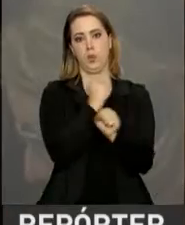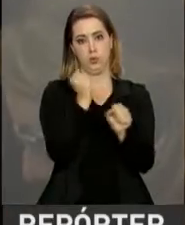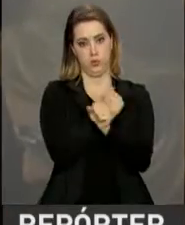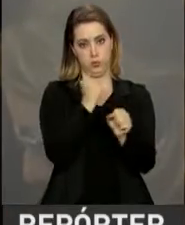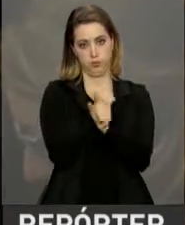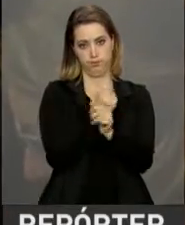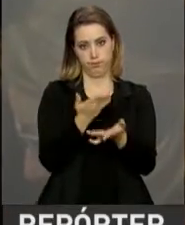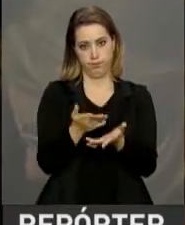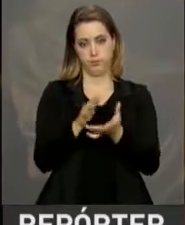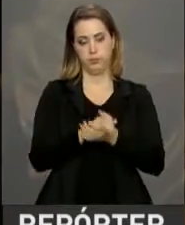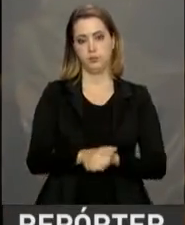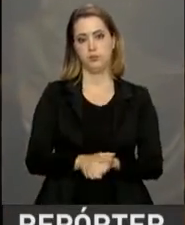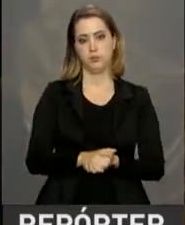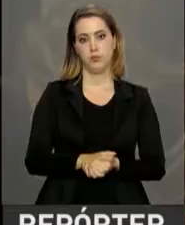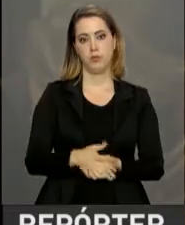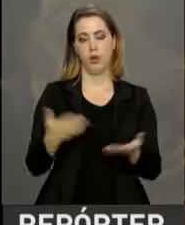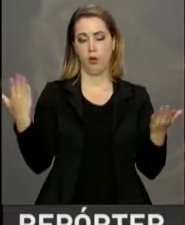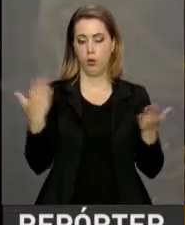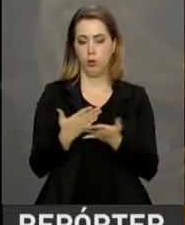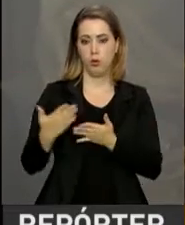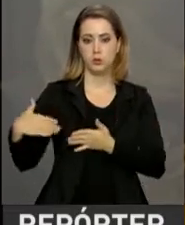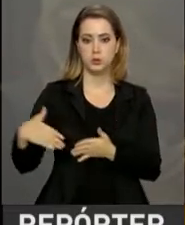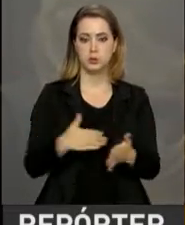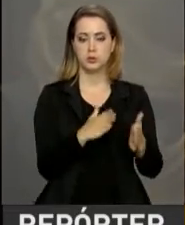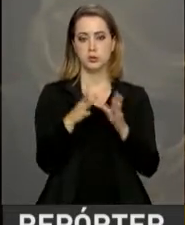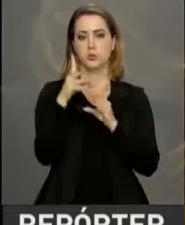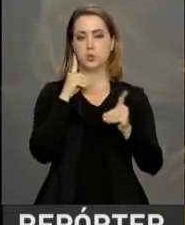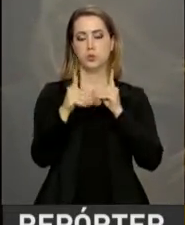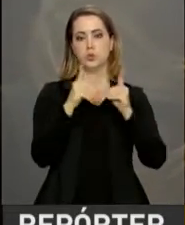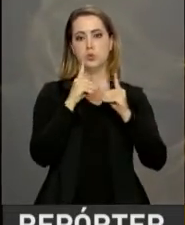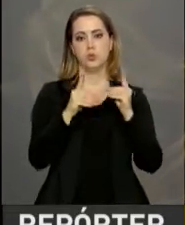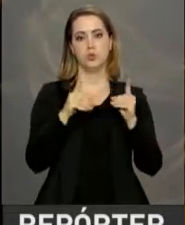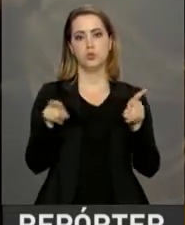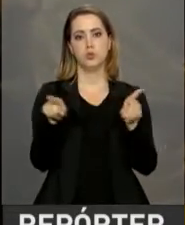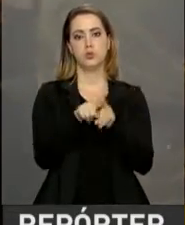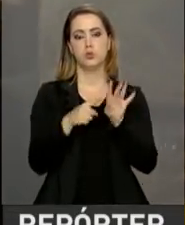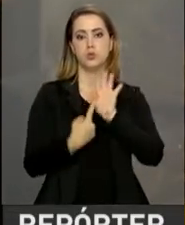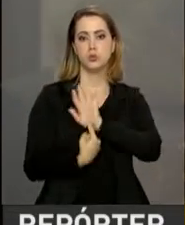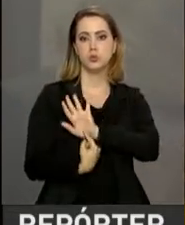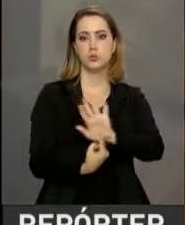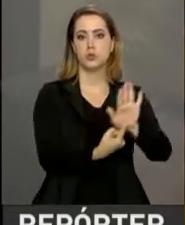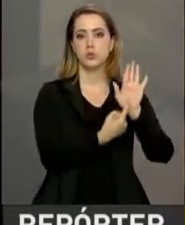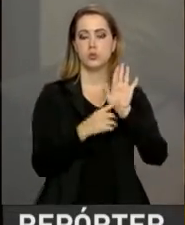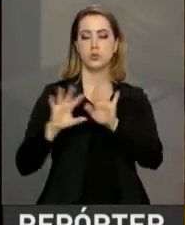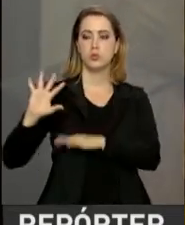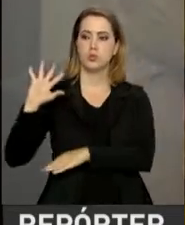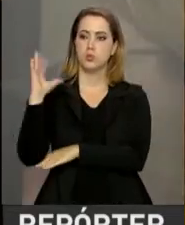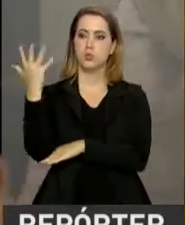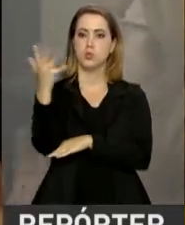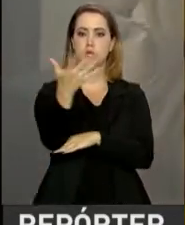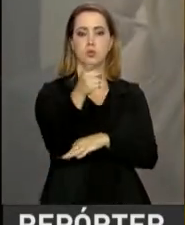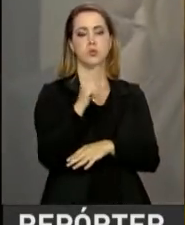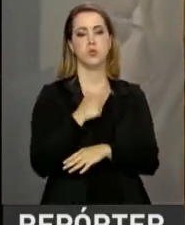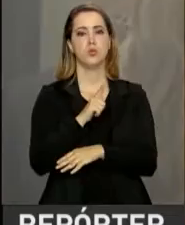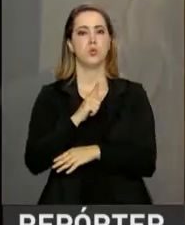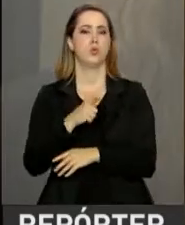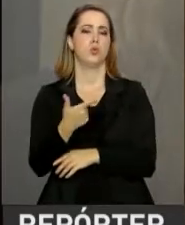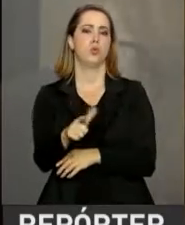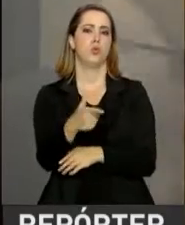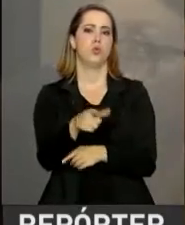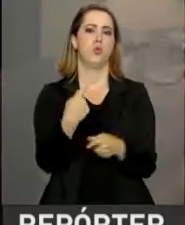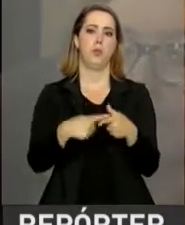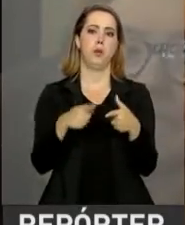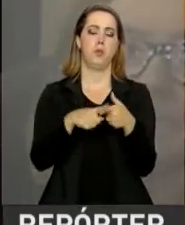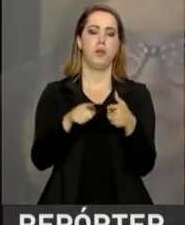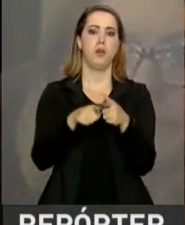esse é o caminho do diálogo e mais do que nunca a demonstrar que o meio ambiente não é um empecilho à produção